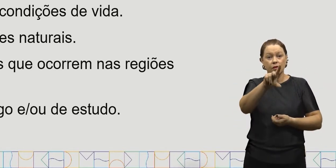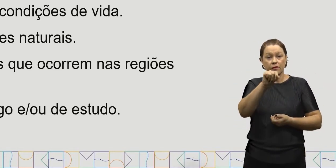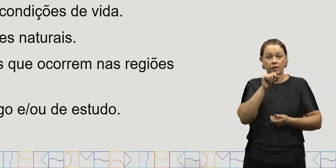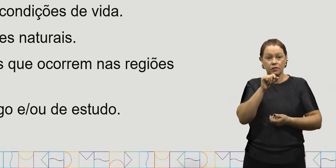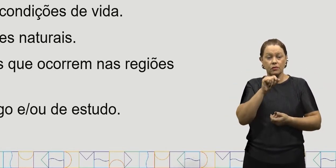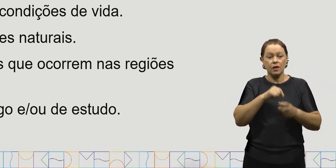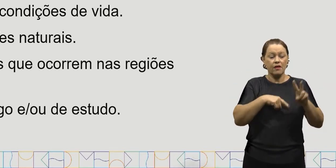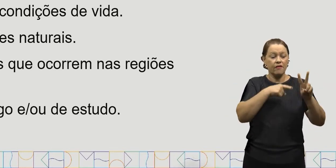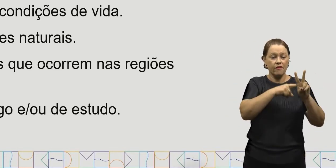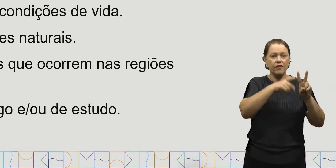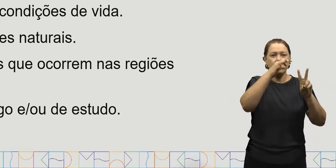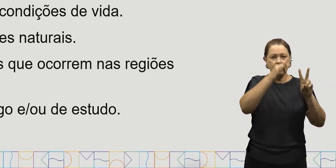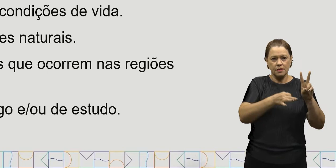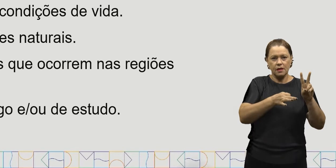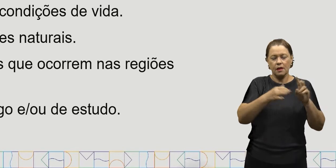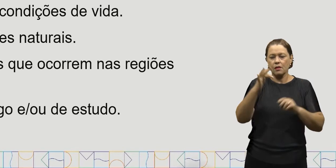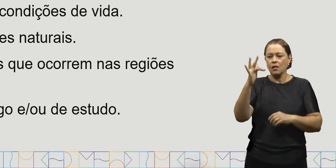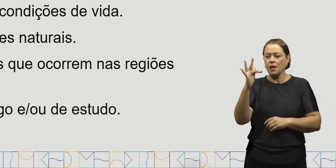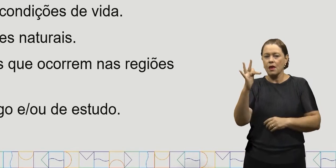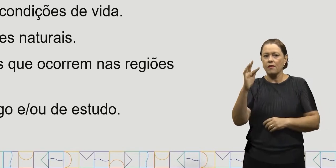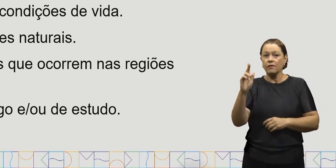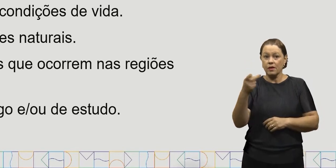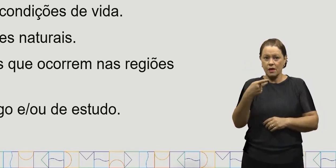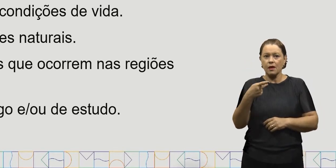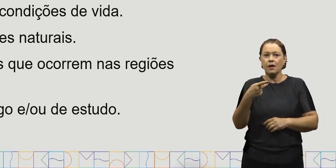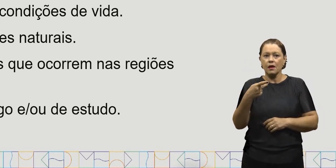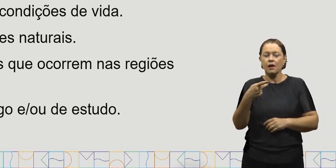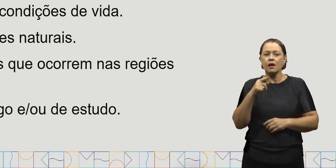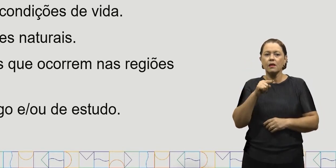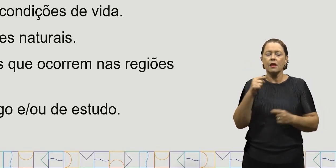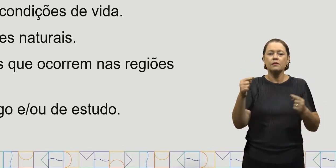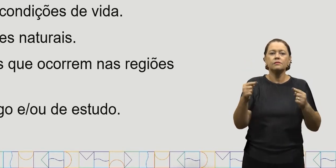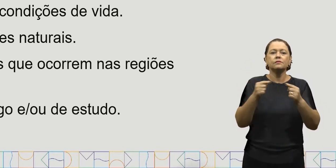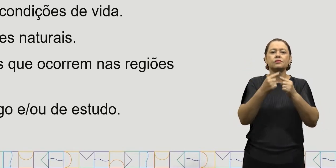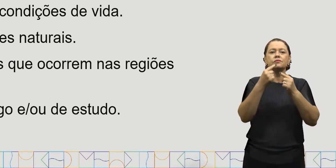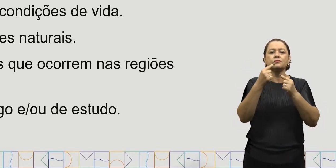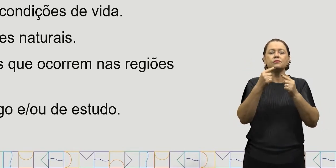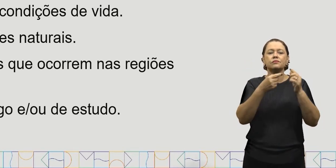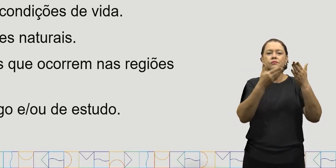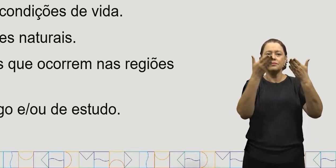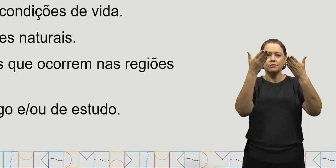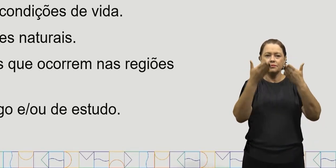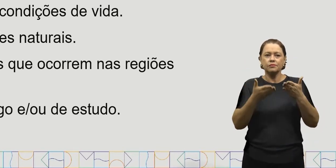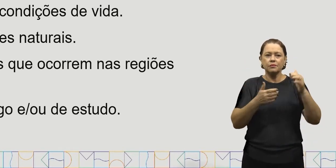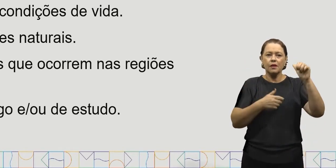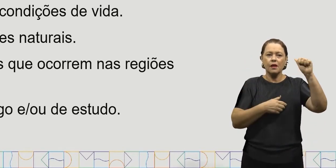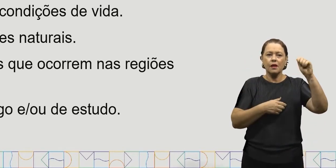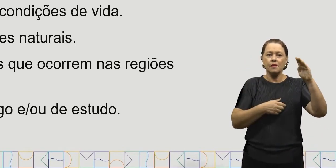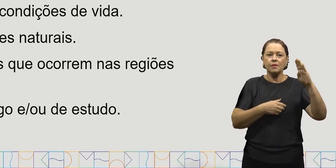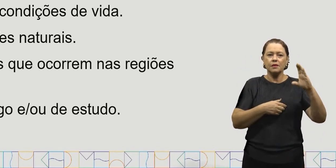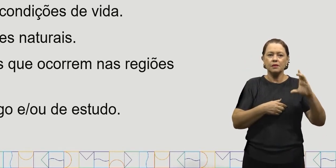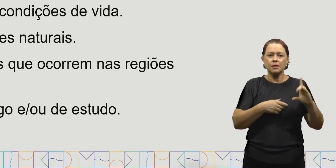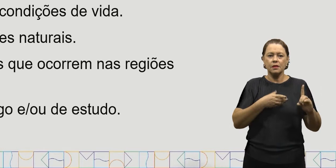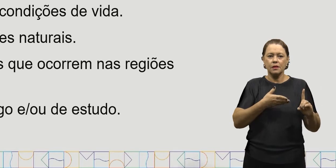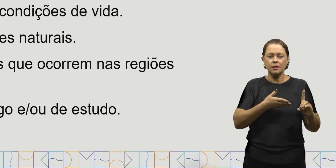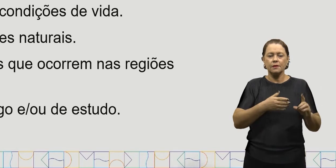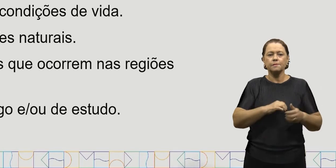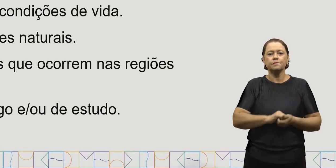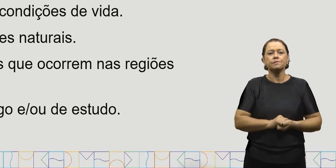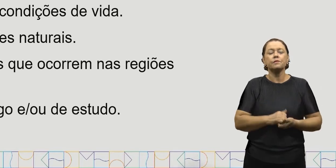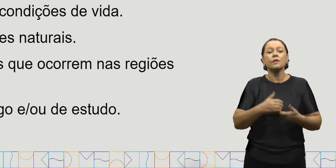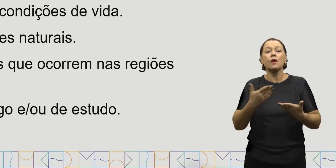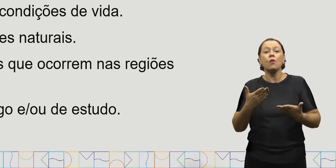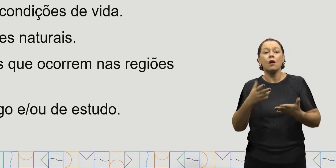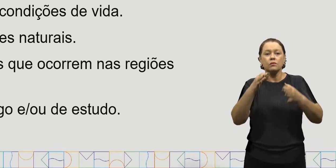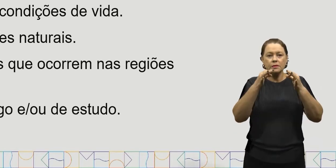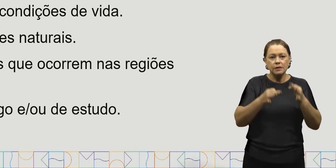V, verdadeira, ou F, falsa, em relação às afirmações abaixo. Vamos ver quais são verdadeiras